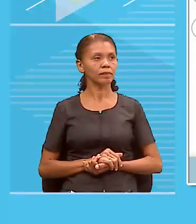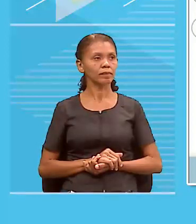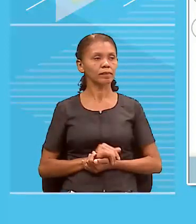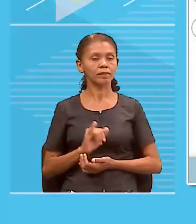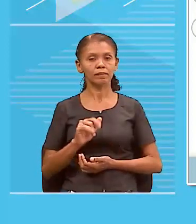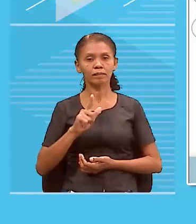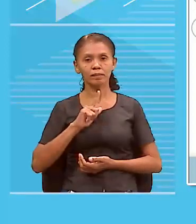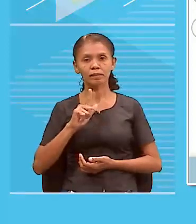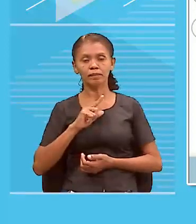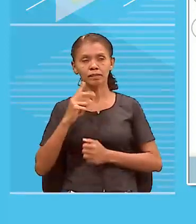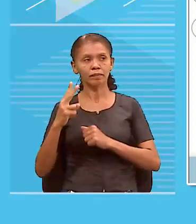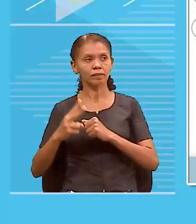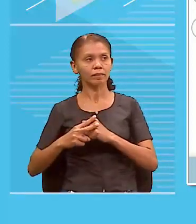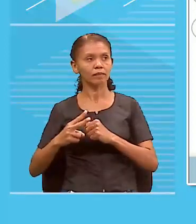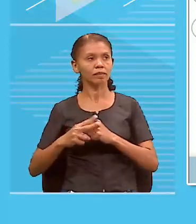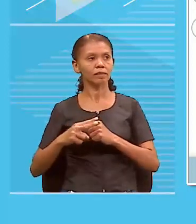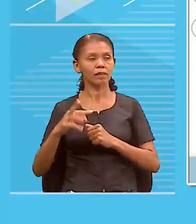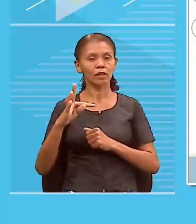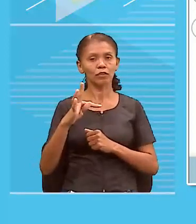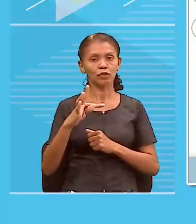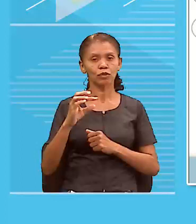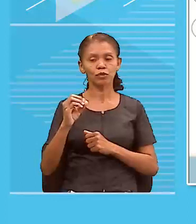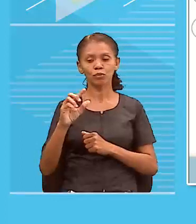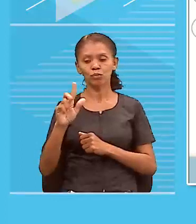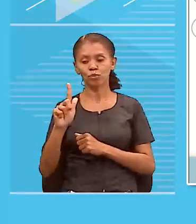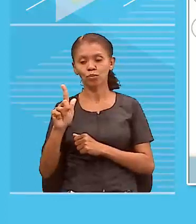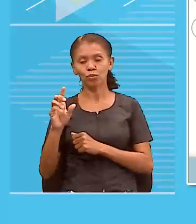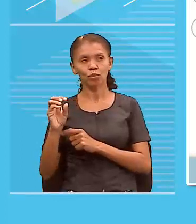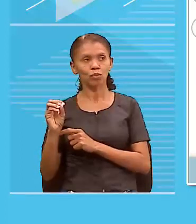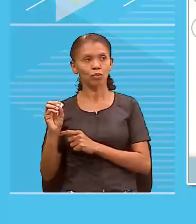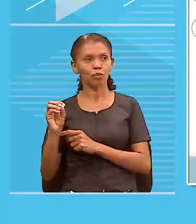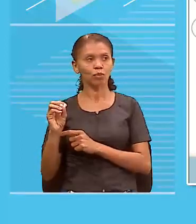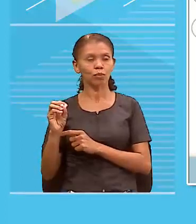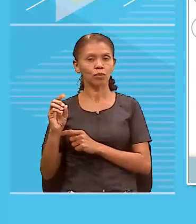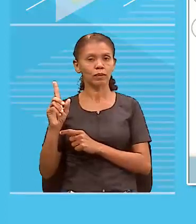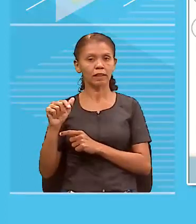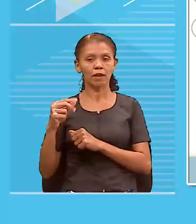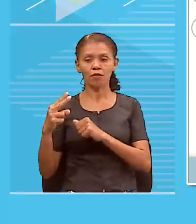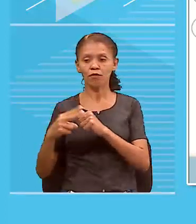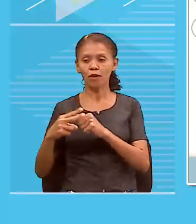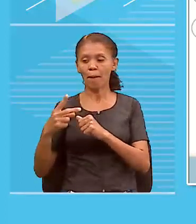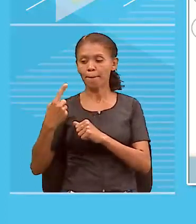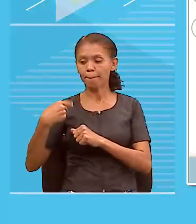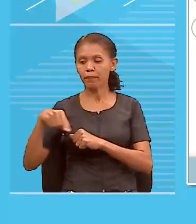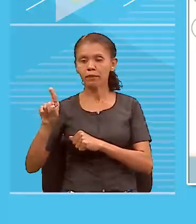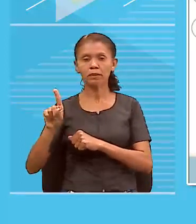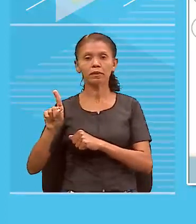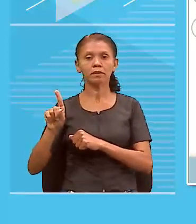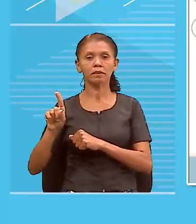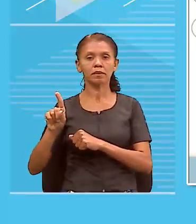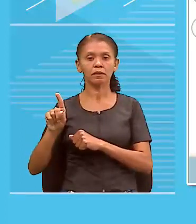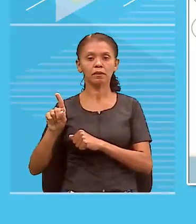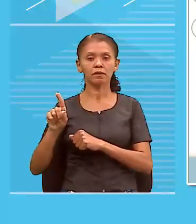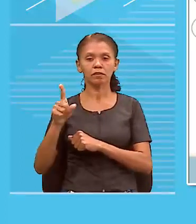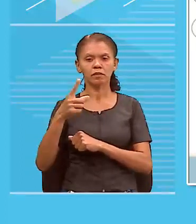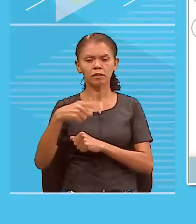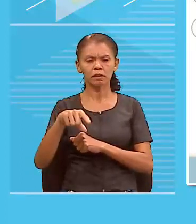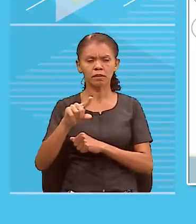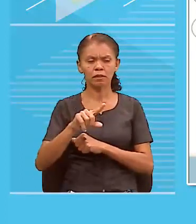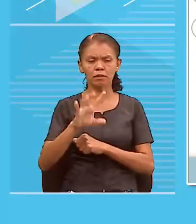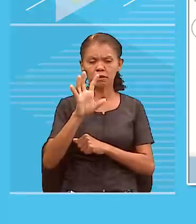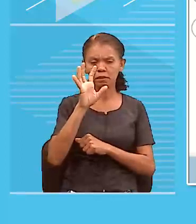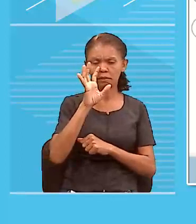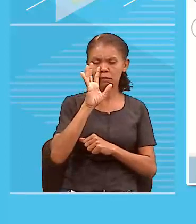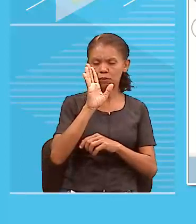Google que é o verbo ir quando você está jogando vídeo game quando você está assistindo um filme